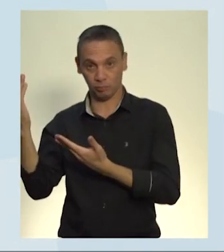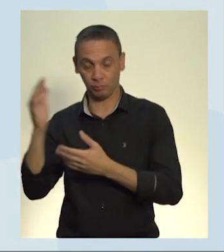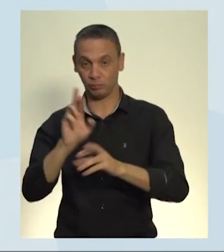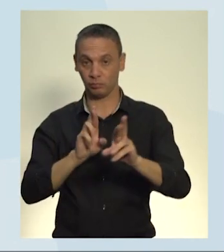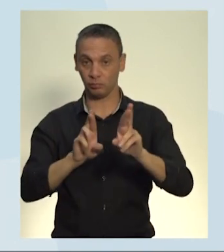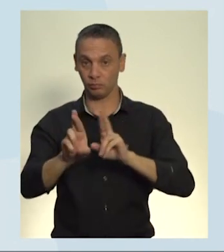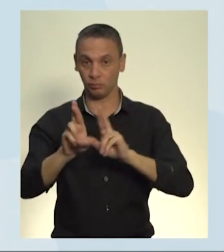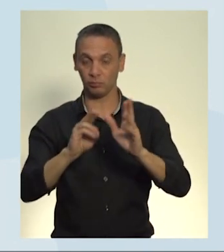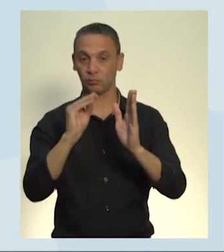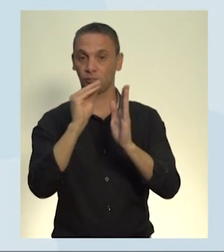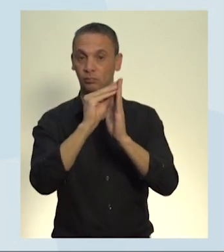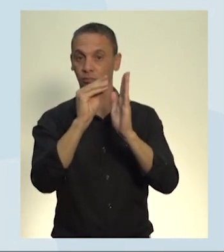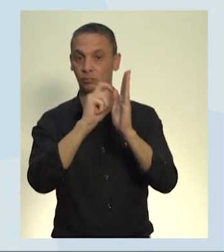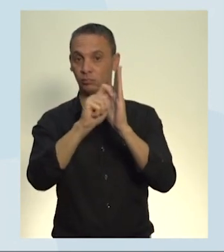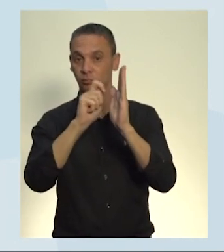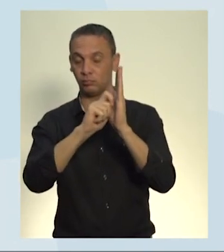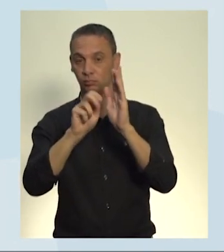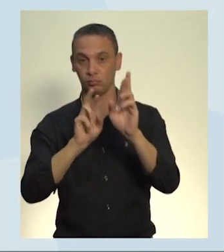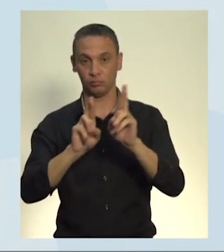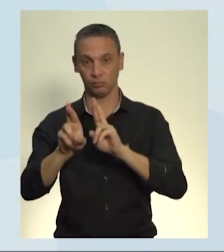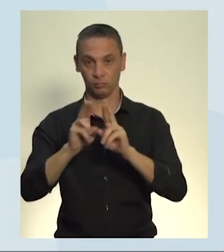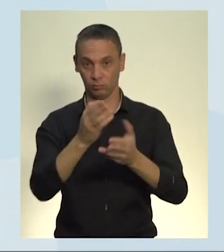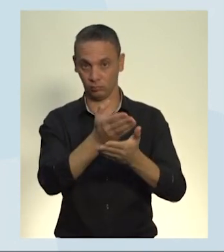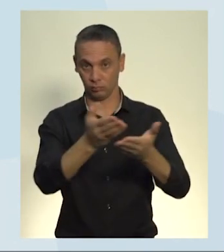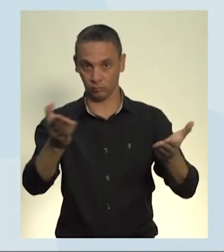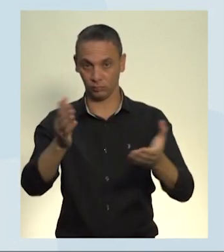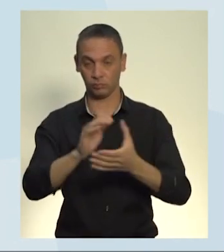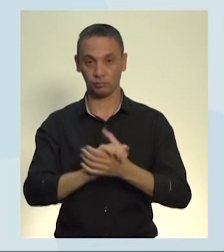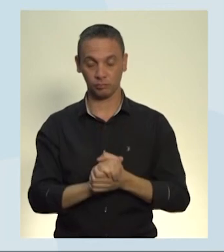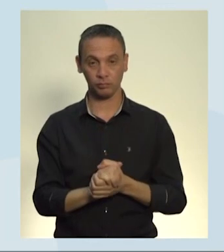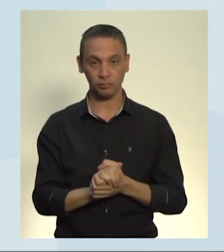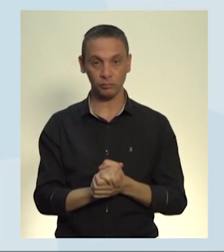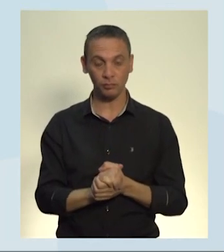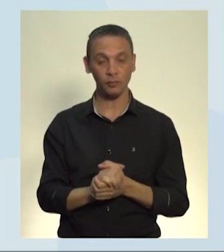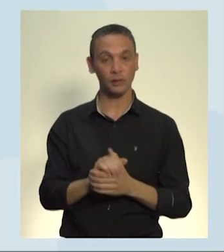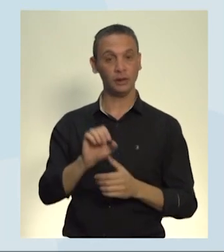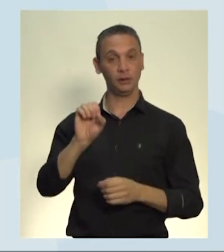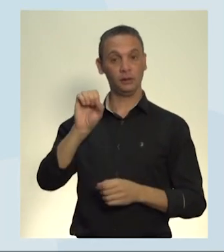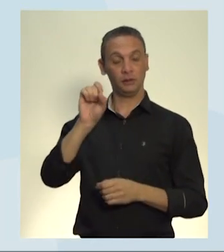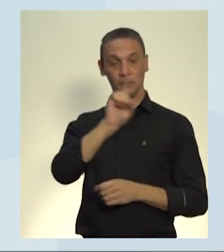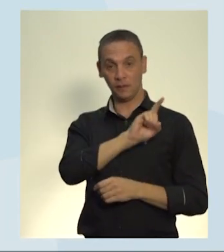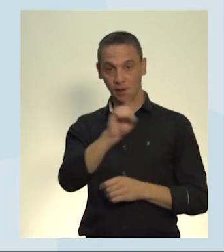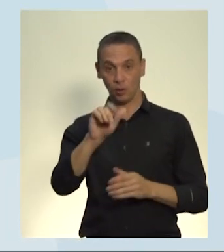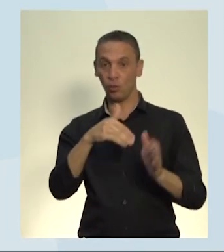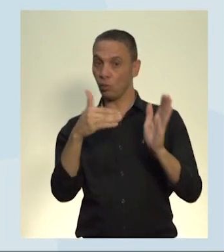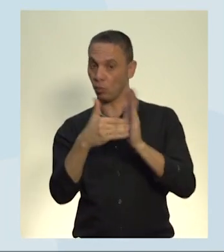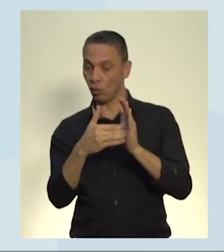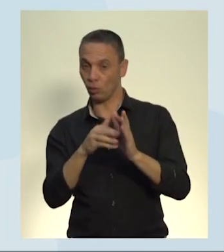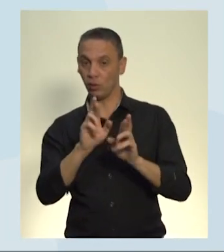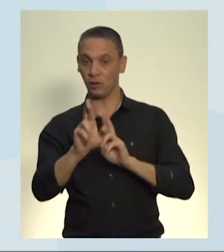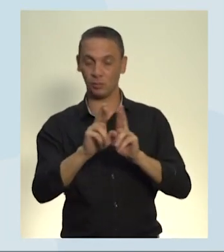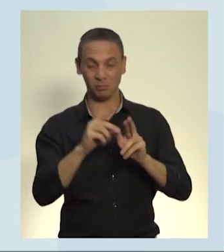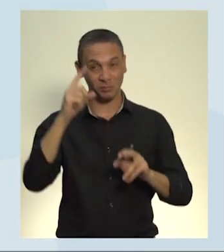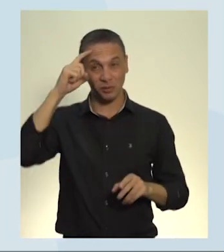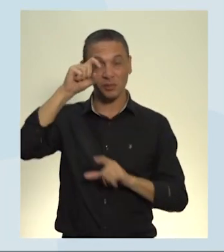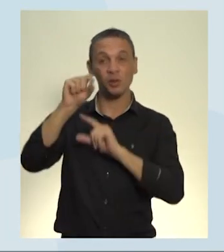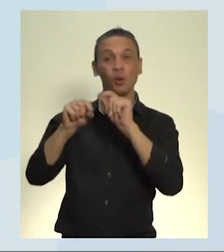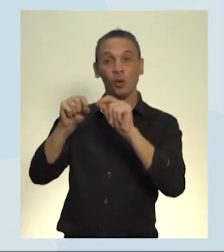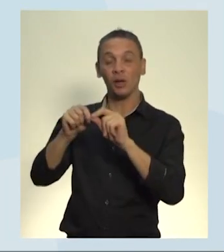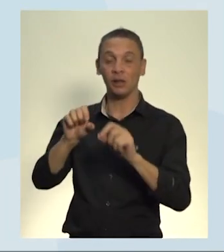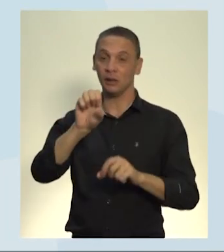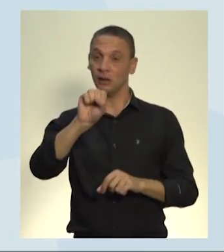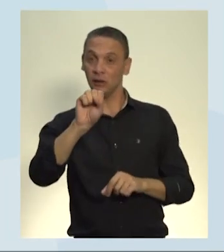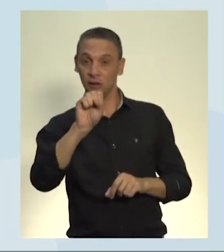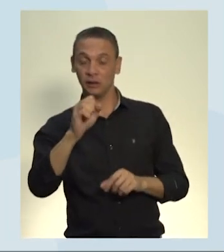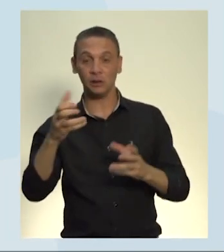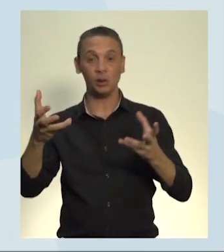vocês escrevam a resposta de vocês. Para quem colocou não na maioria, é as dificuldades. Para quem colocou